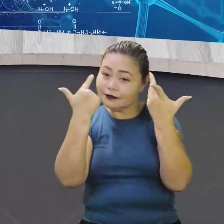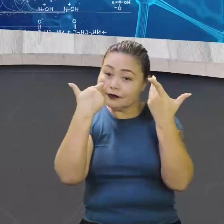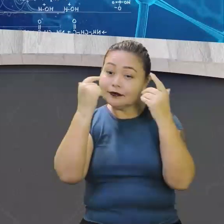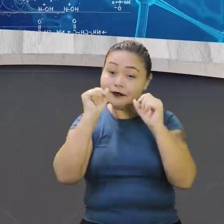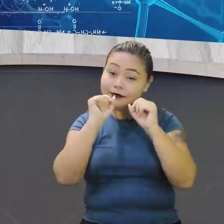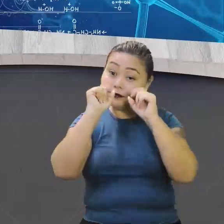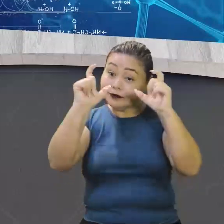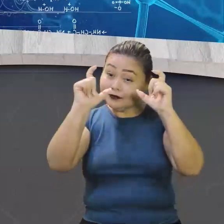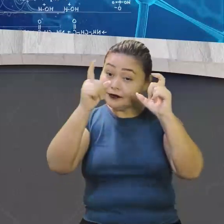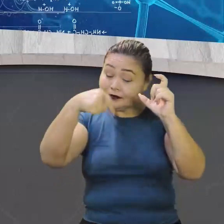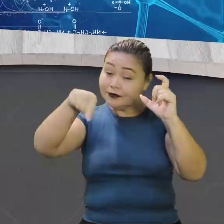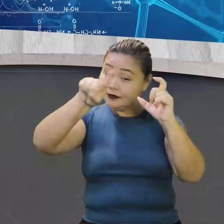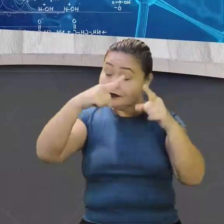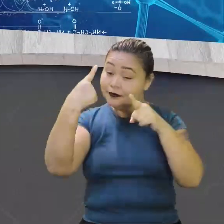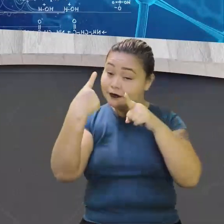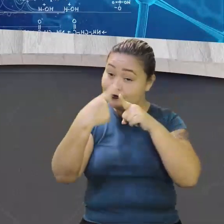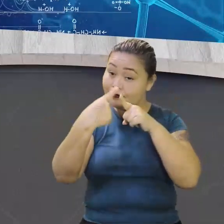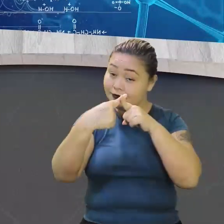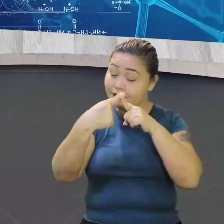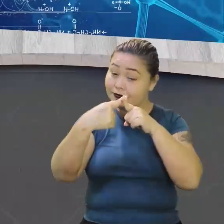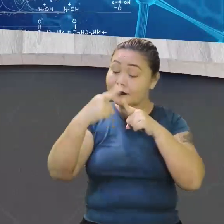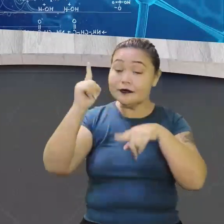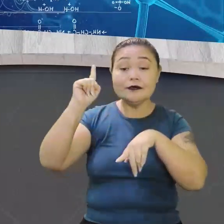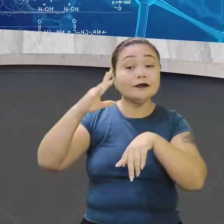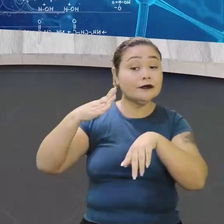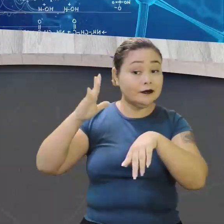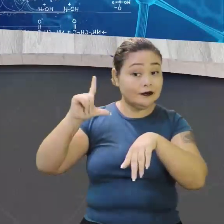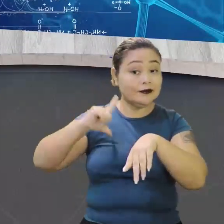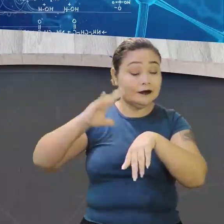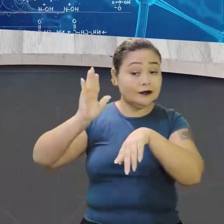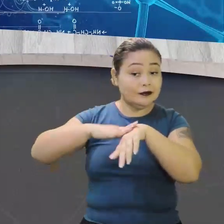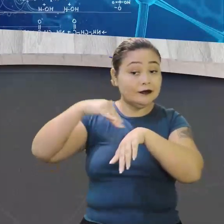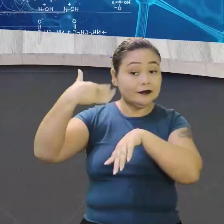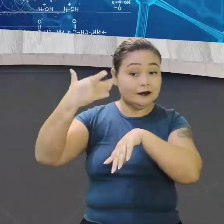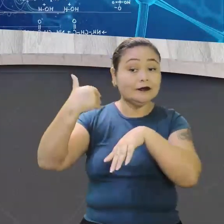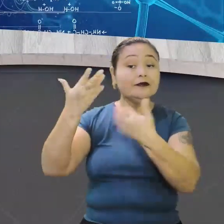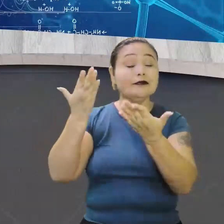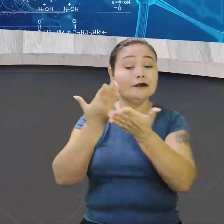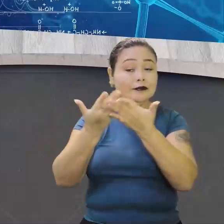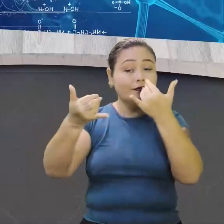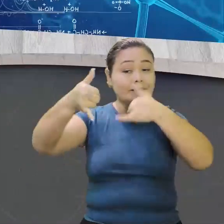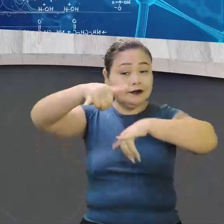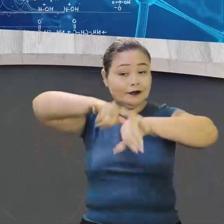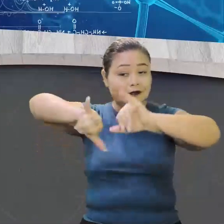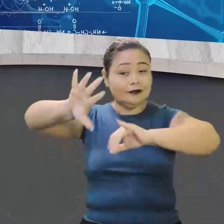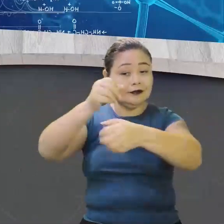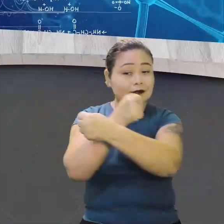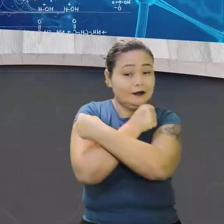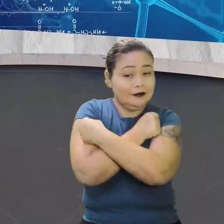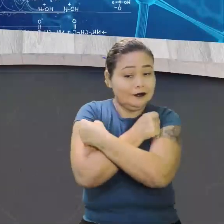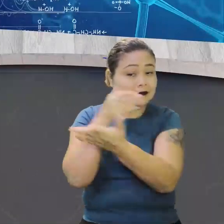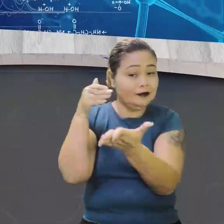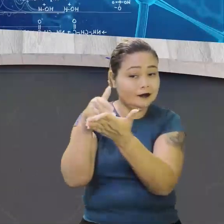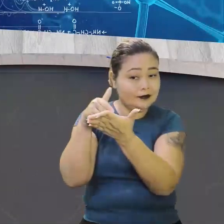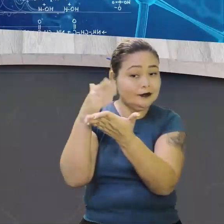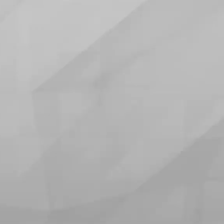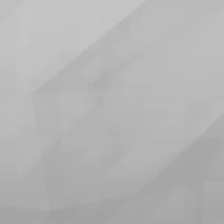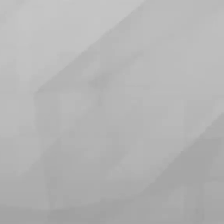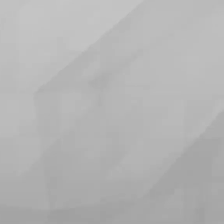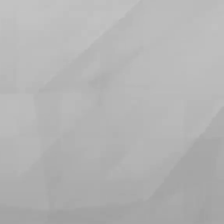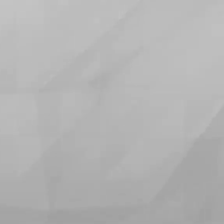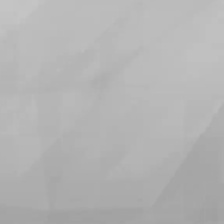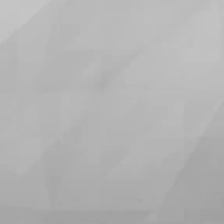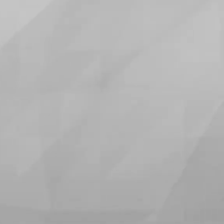porque nós vamos ter muito mais aulas de Química para você. Um grande abraço e até a próxima aula.